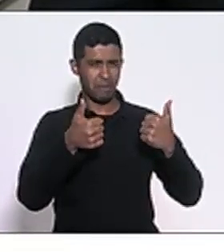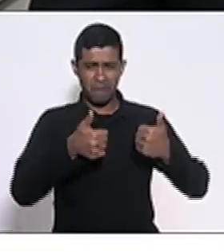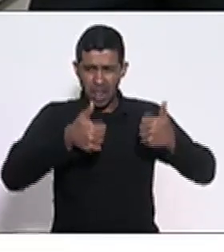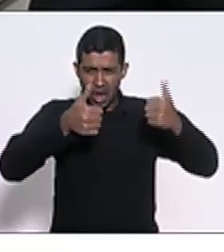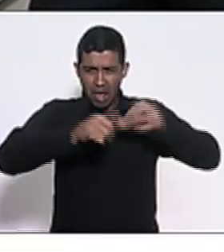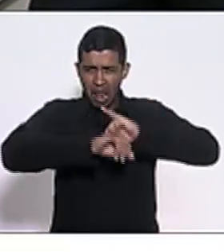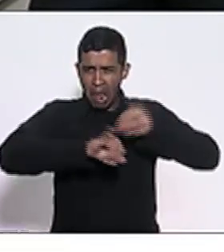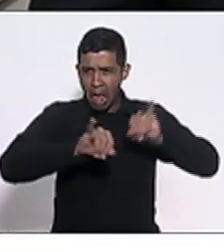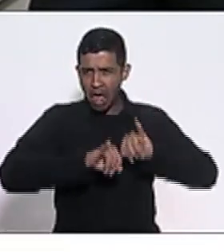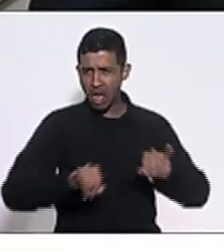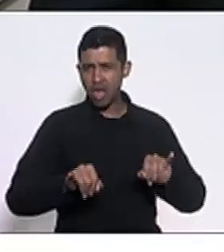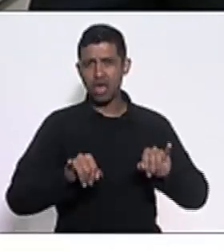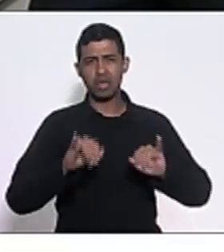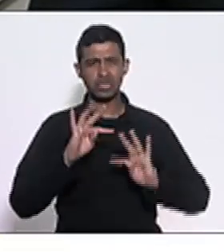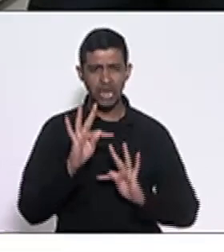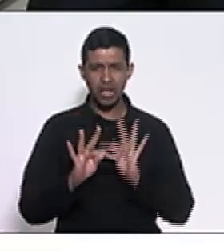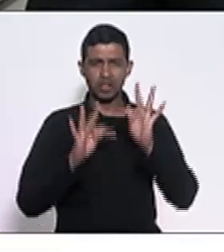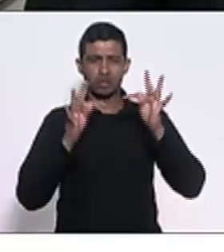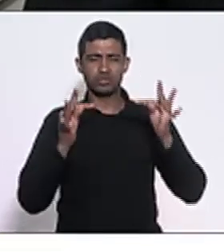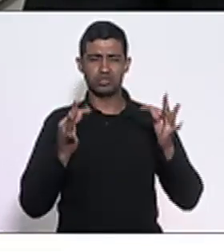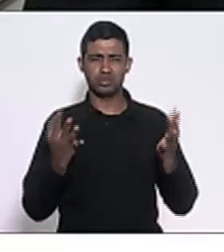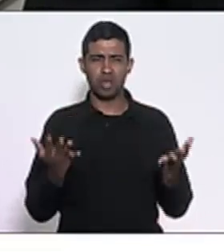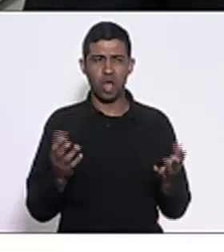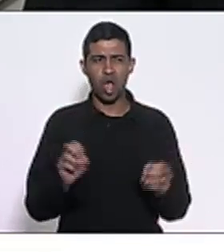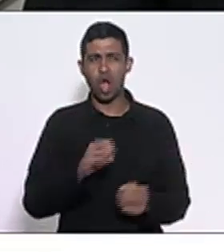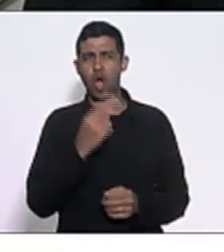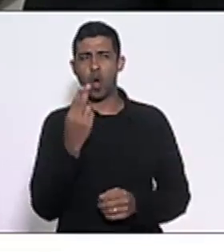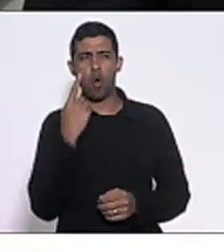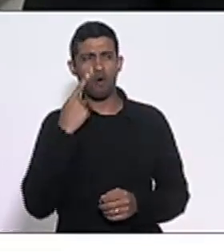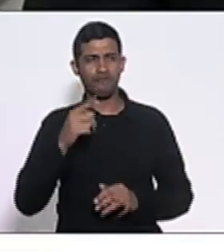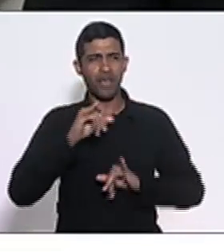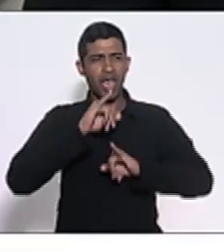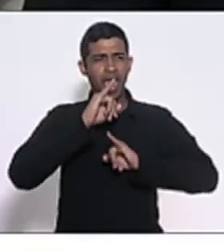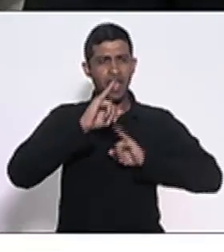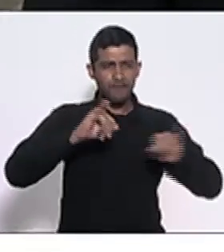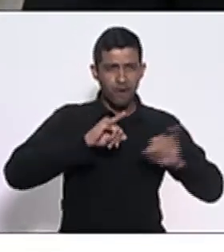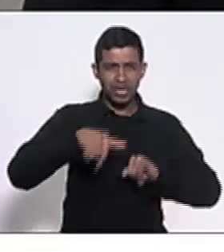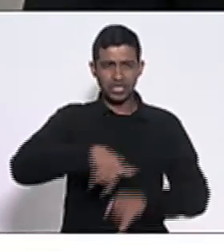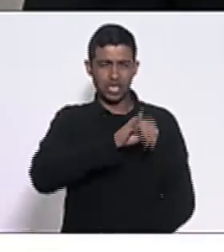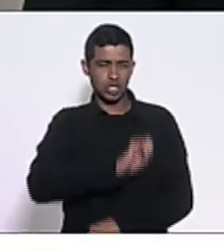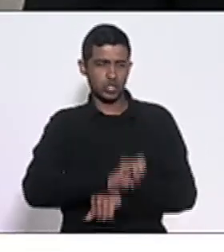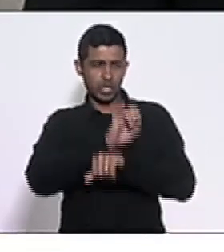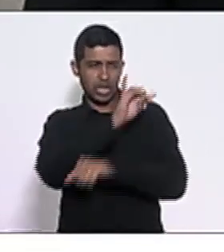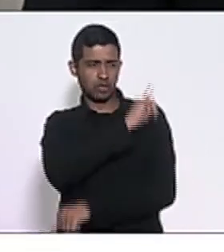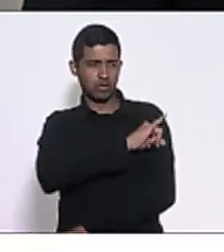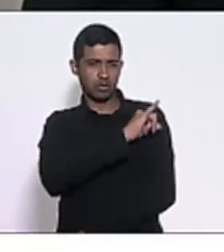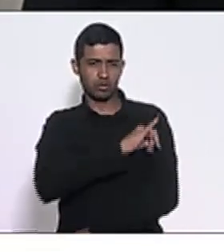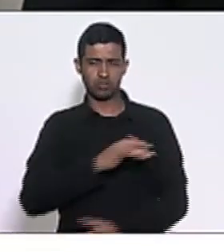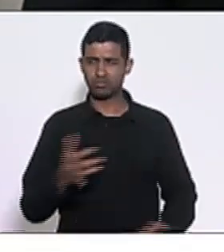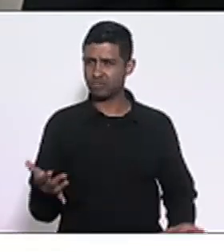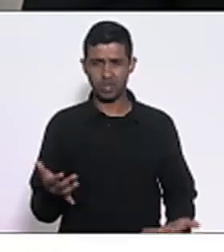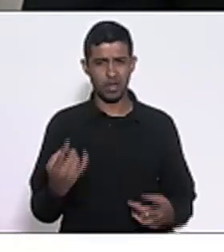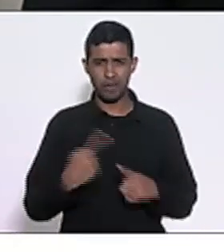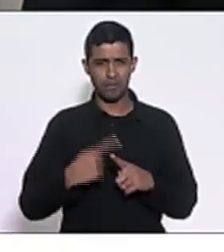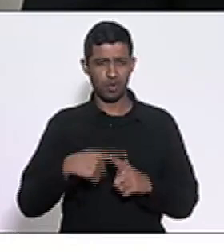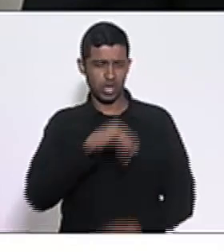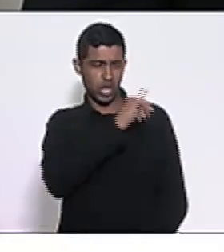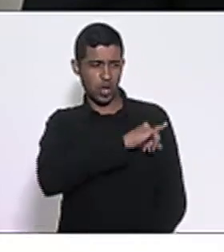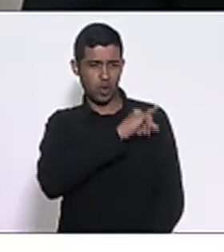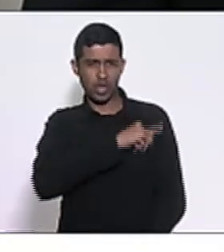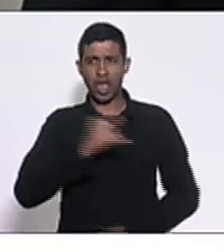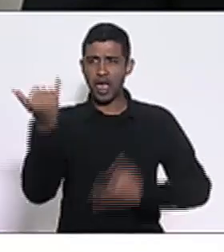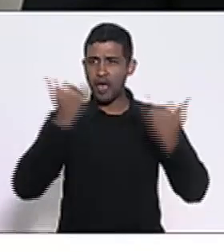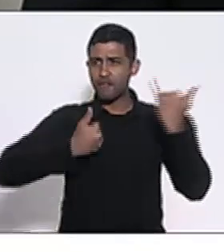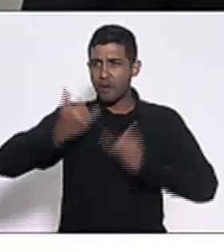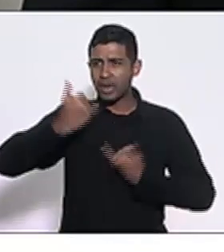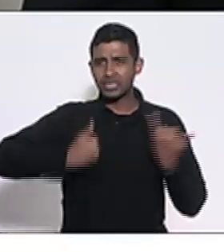informatização, a tecnologia ou a informação no Estado do Rio de Janeiro, porque o Estado do Rio de Janeiro é um dos mais atrasados que tem em termos de informação hoje